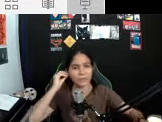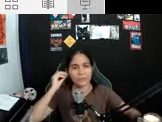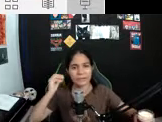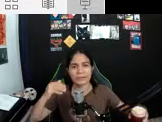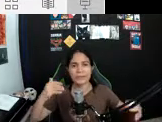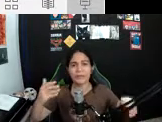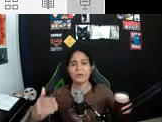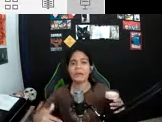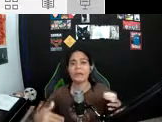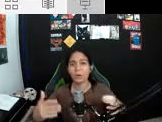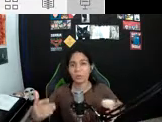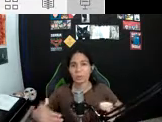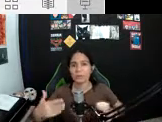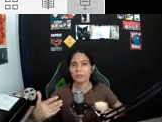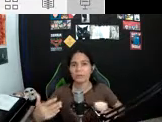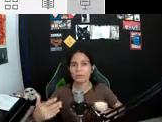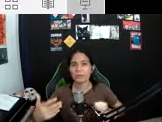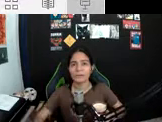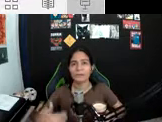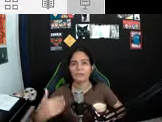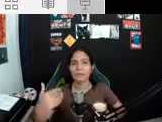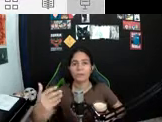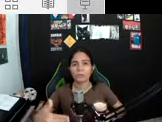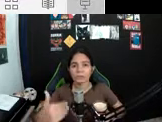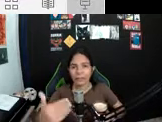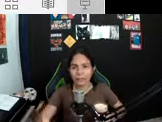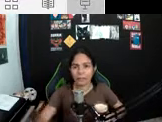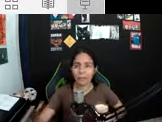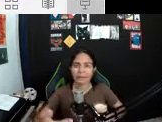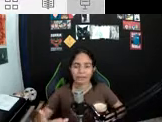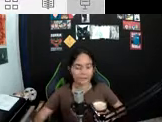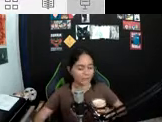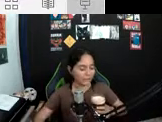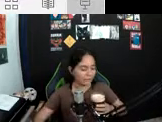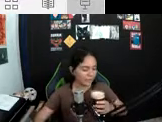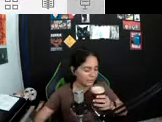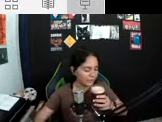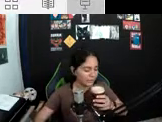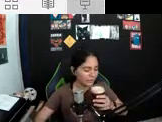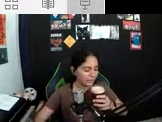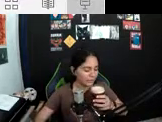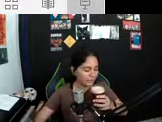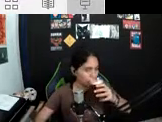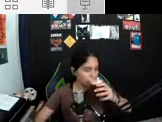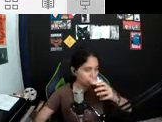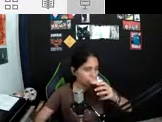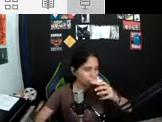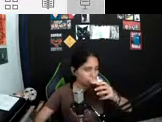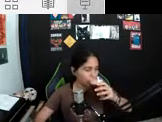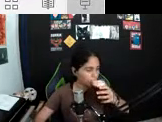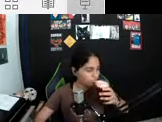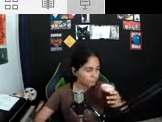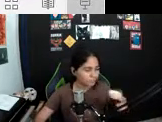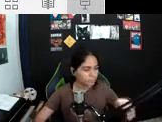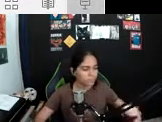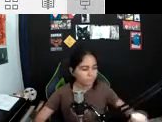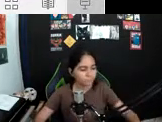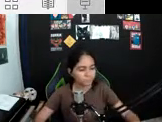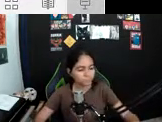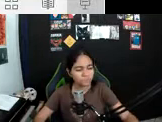exista regulamentação e algumas outras que com o tempo passam a ser regulamentadas.